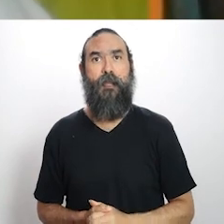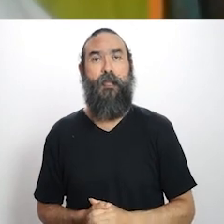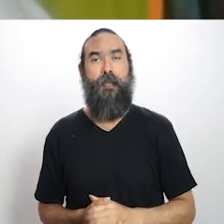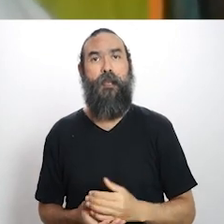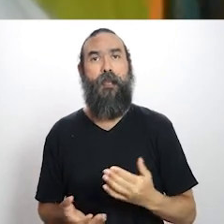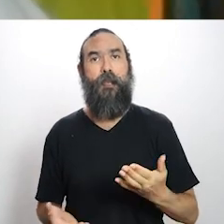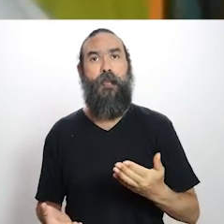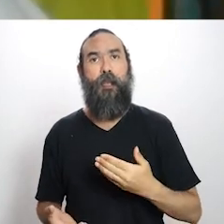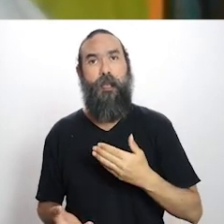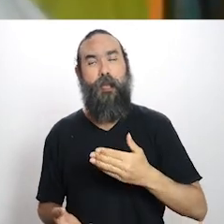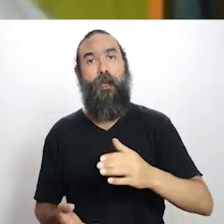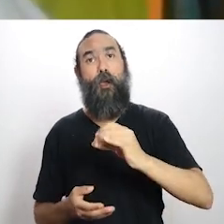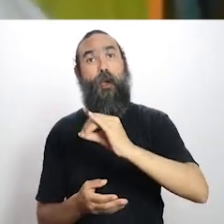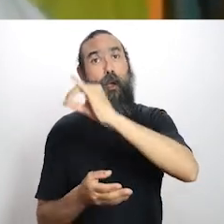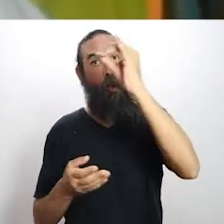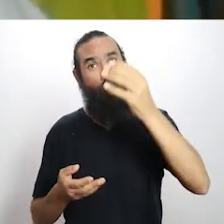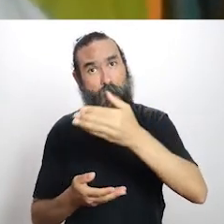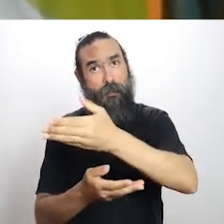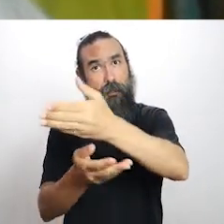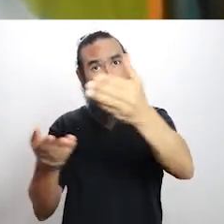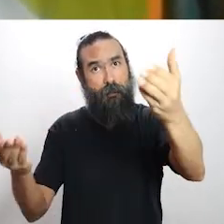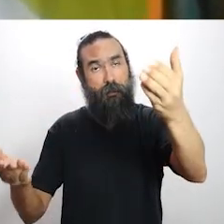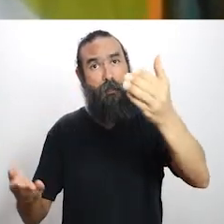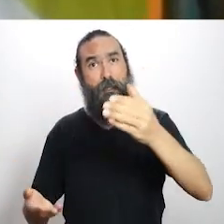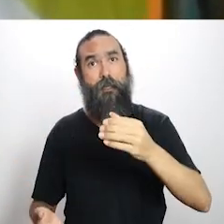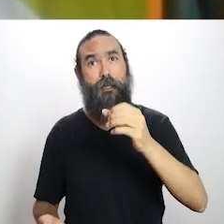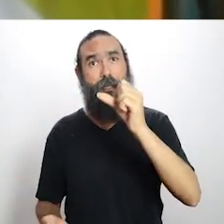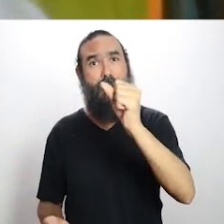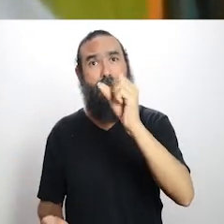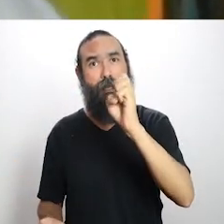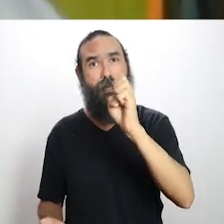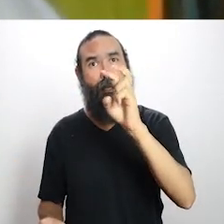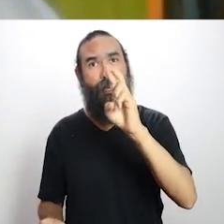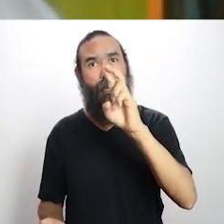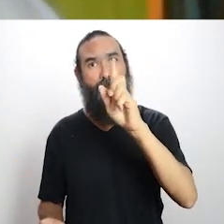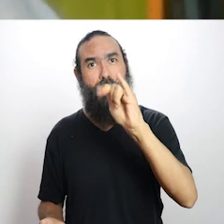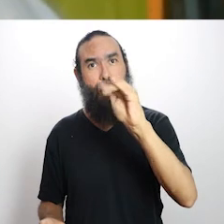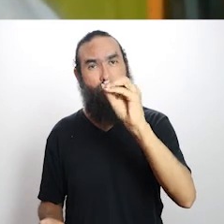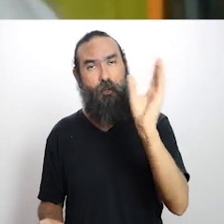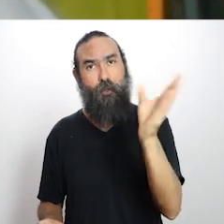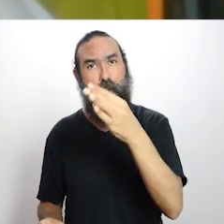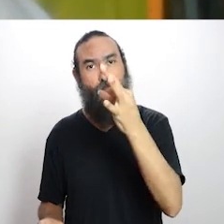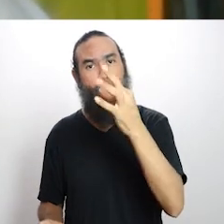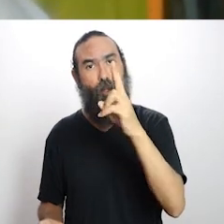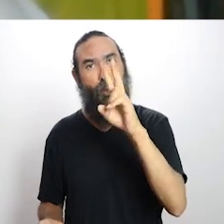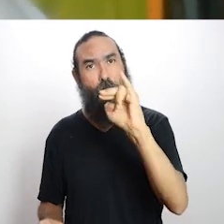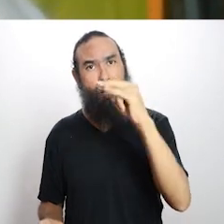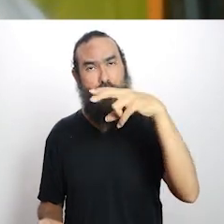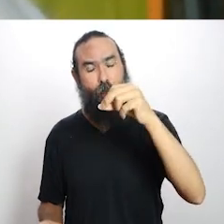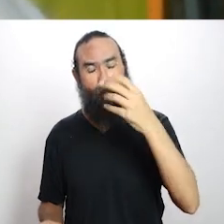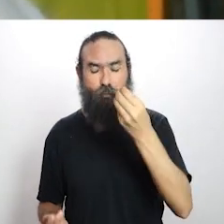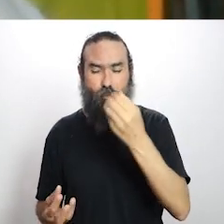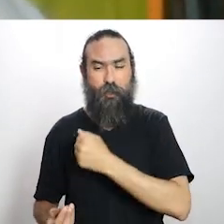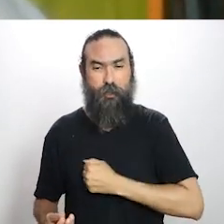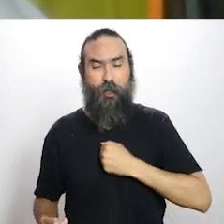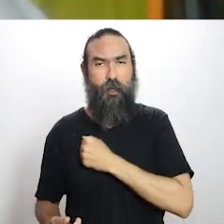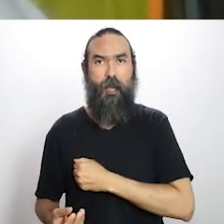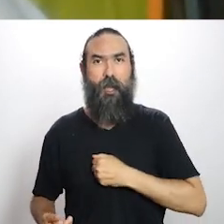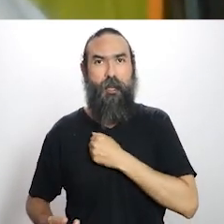Saudar aí, Sérgio Turino, muita saudade. Juca, que eu acho que